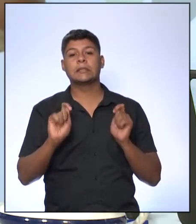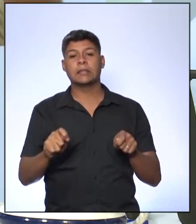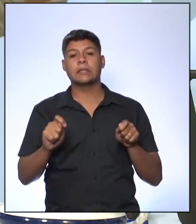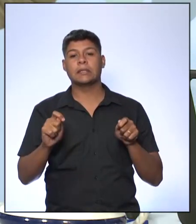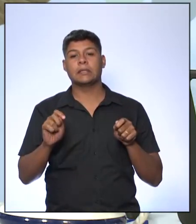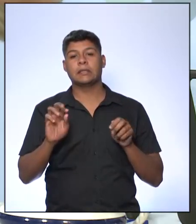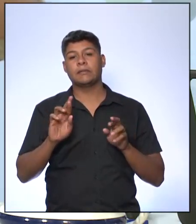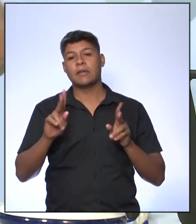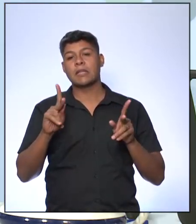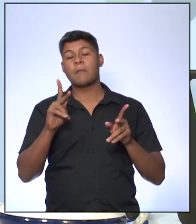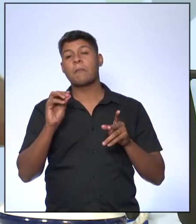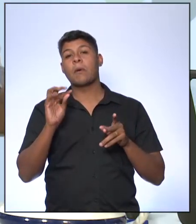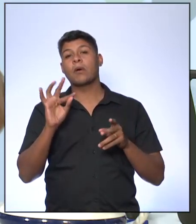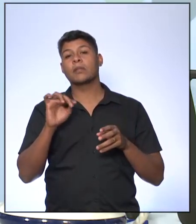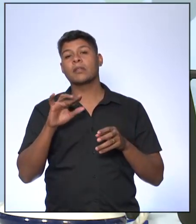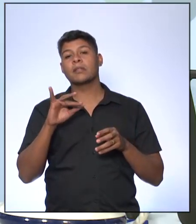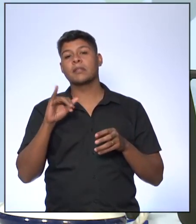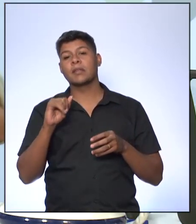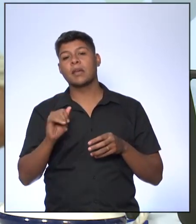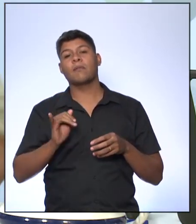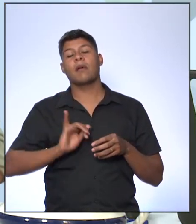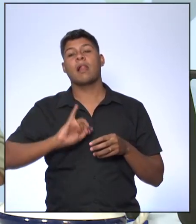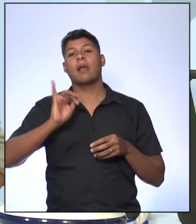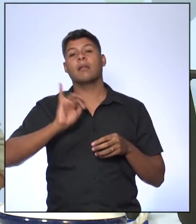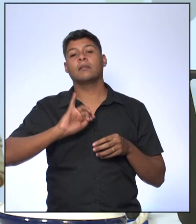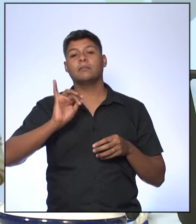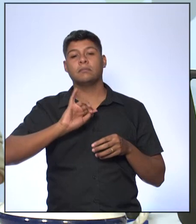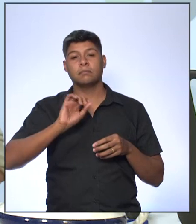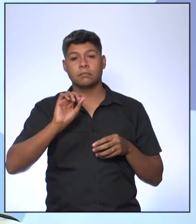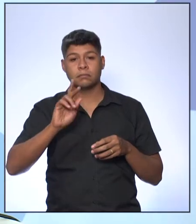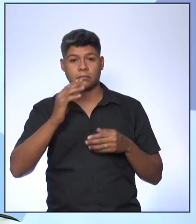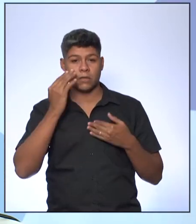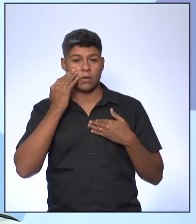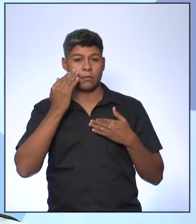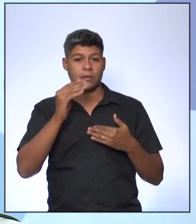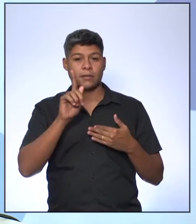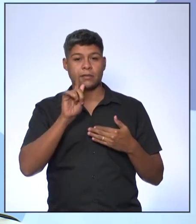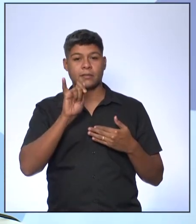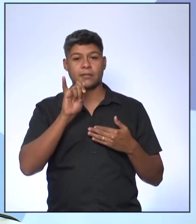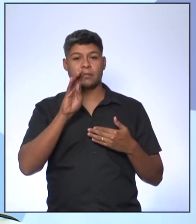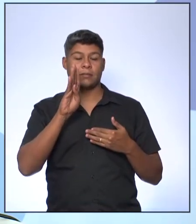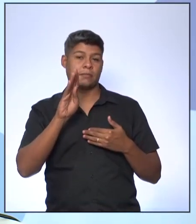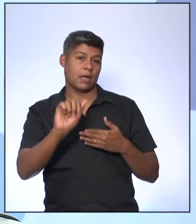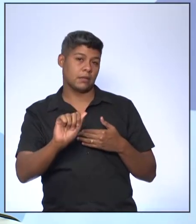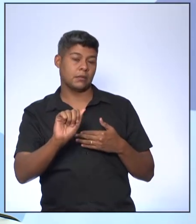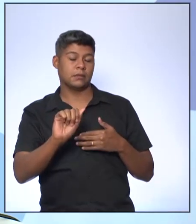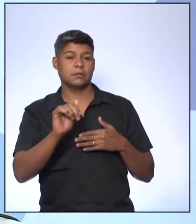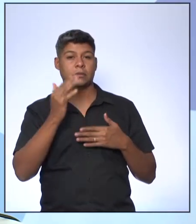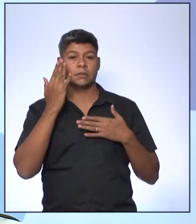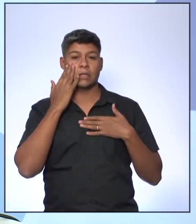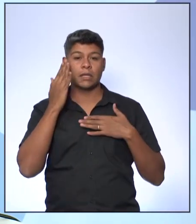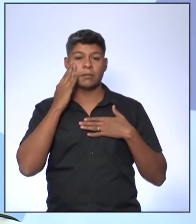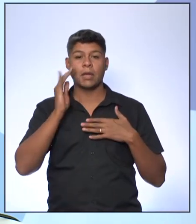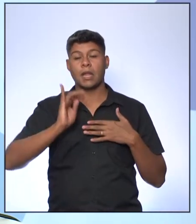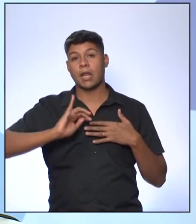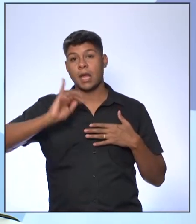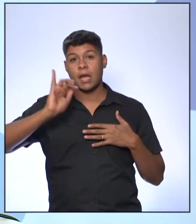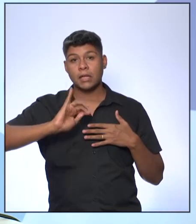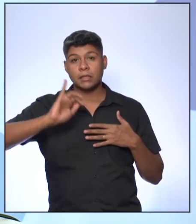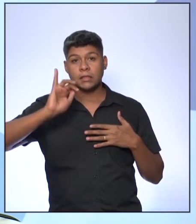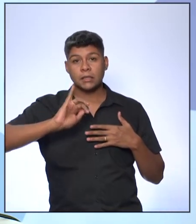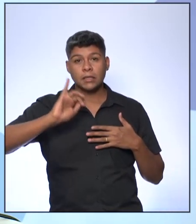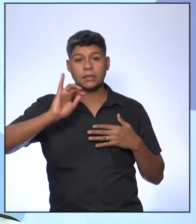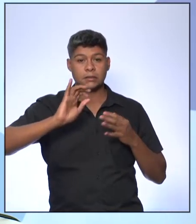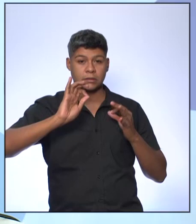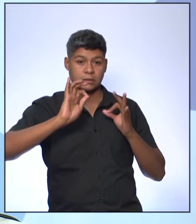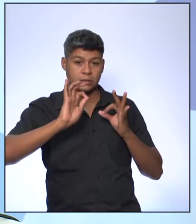de potencial aí que você colocou com o eletro aí. Tranquilo? Obrigado, Gibas. De boa. Então, com certeza, ó, o consumo elétrico, você